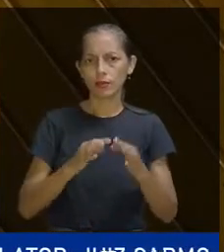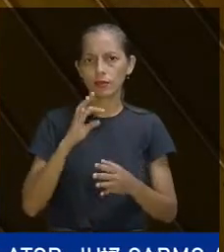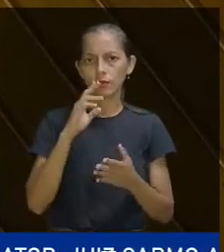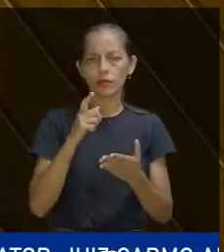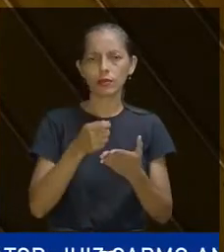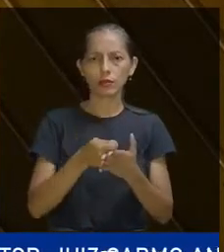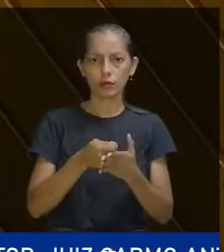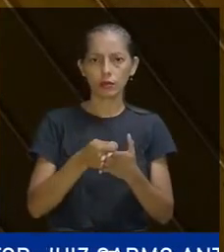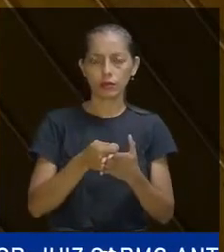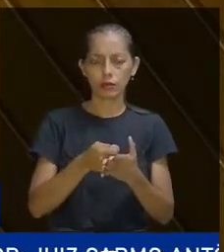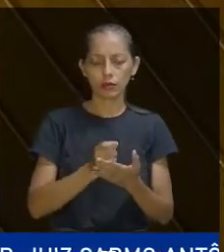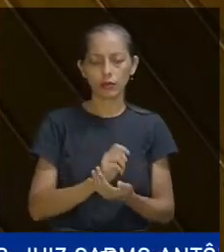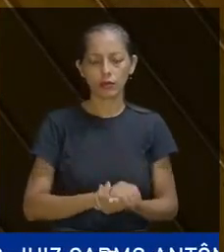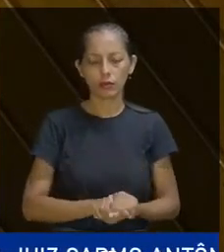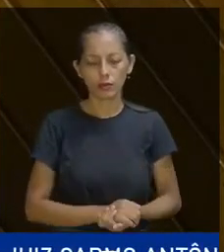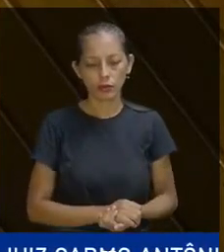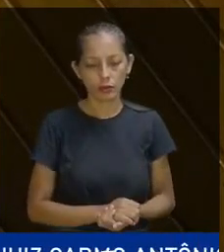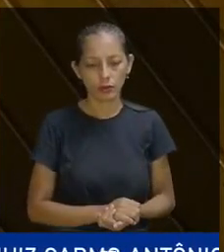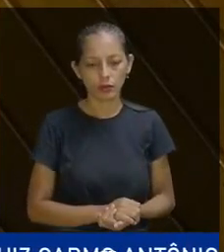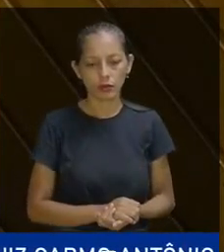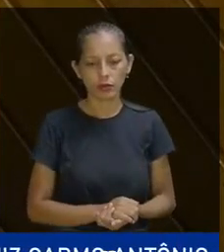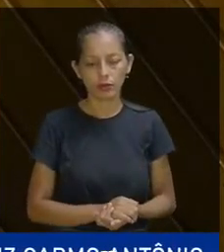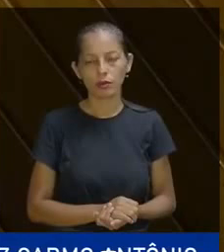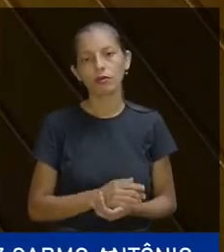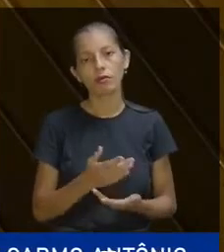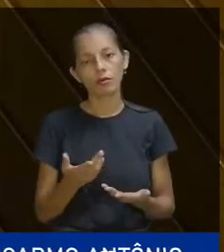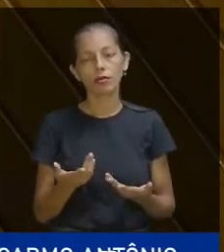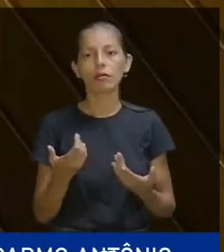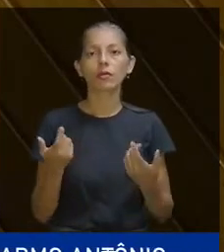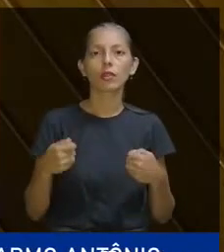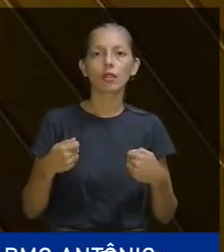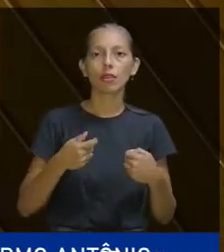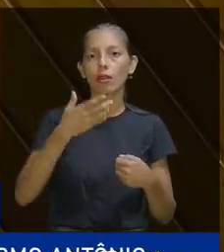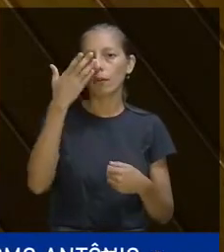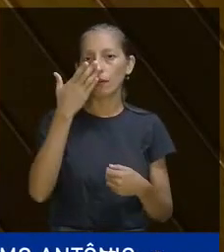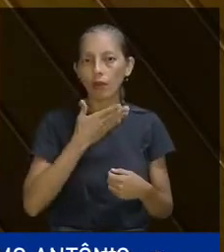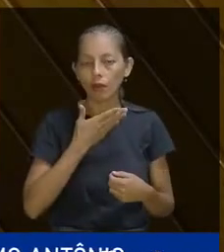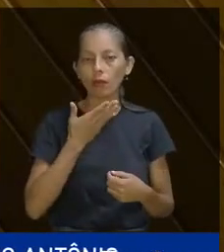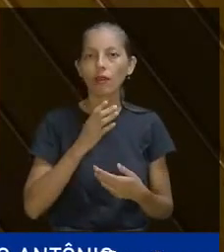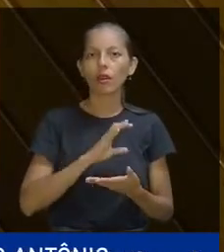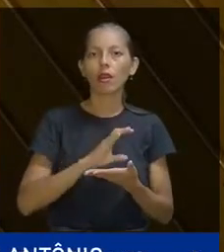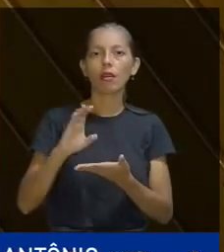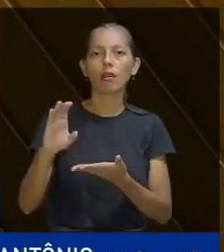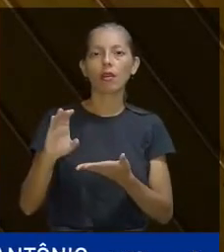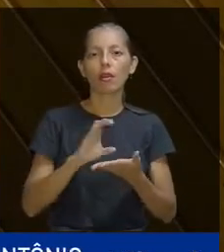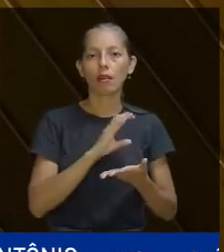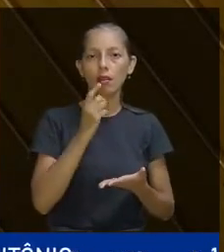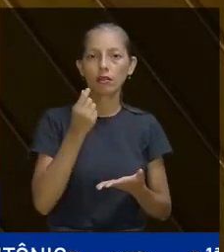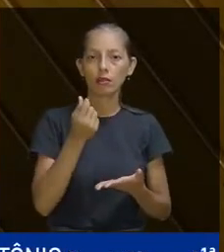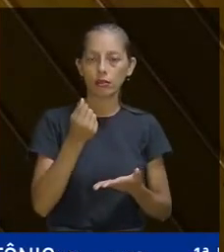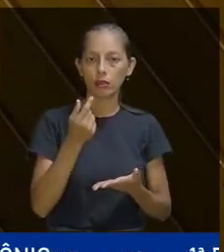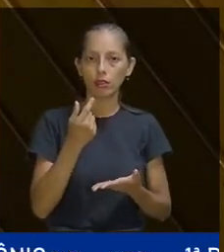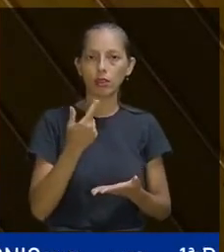debatidas, envolvendo os documentos necessários para a comprovação dos gastos, né, que